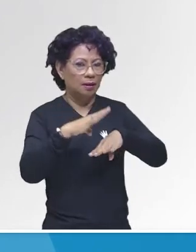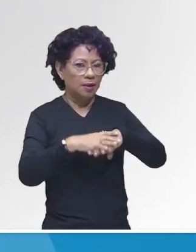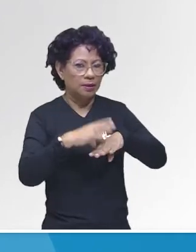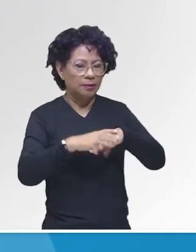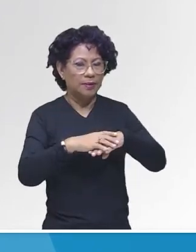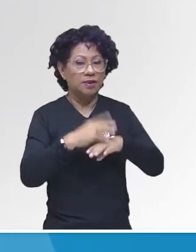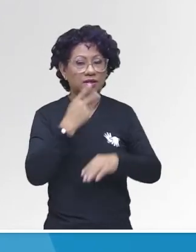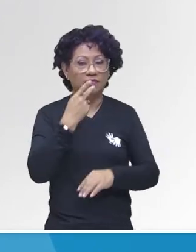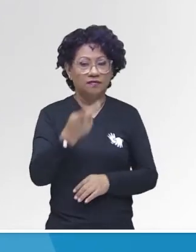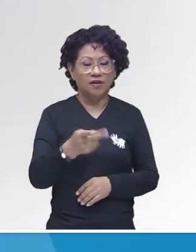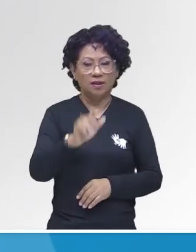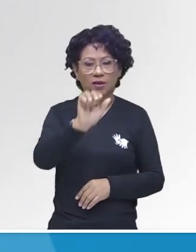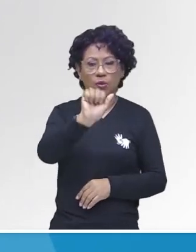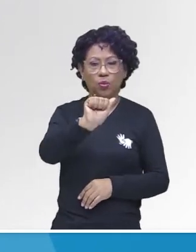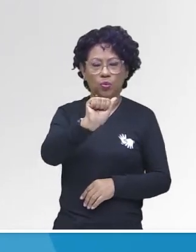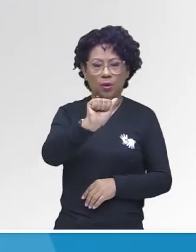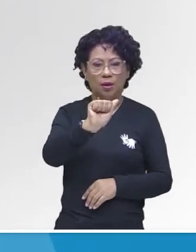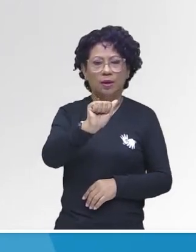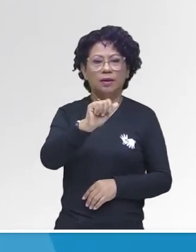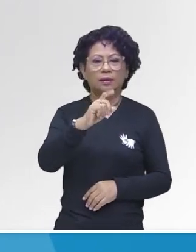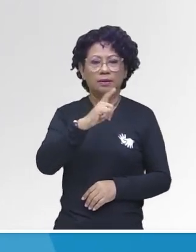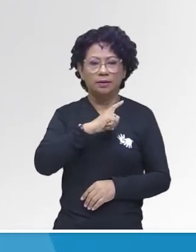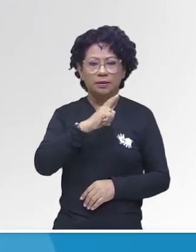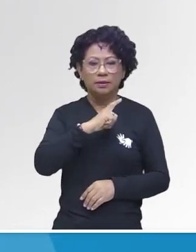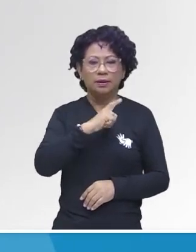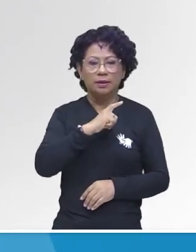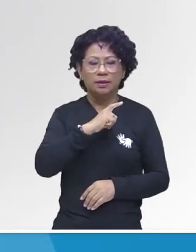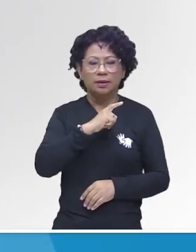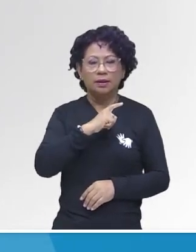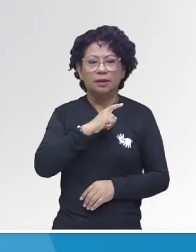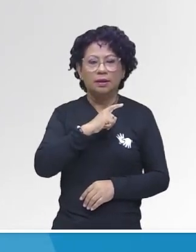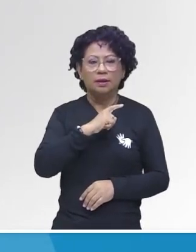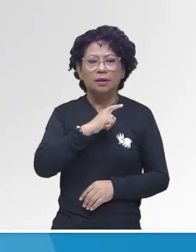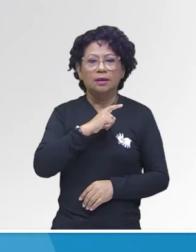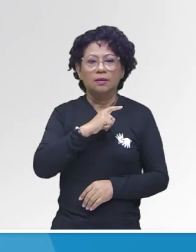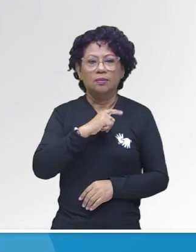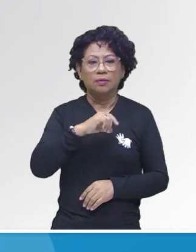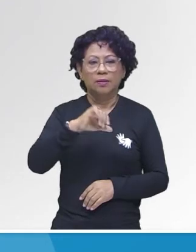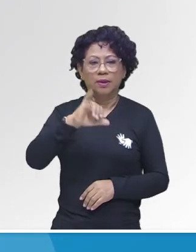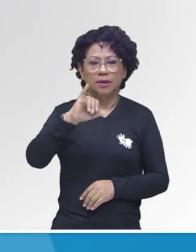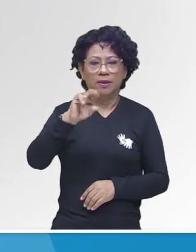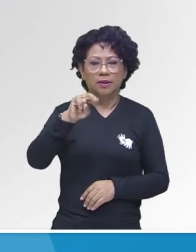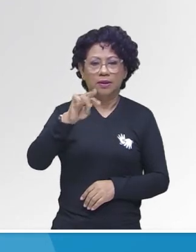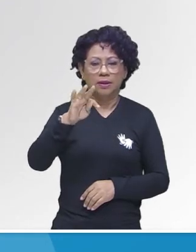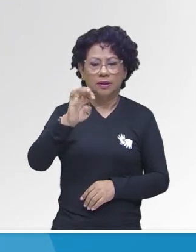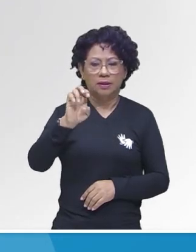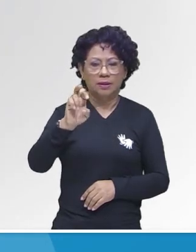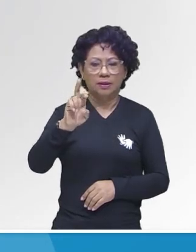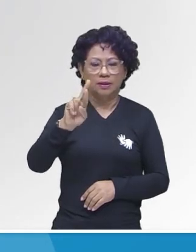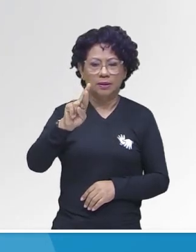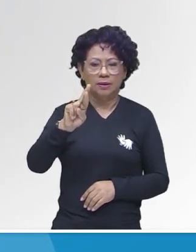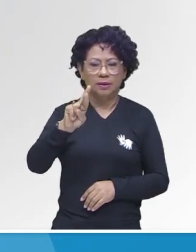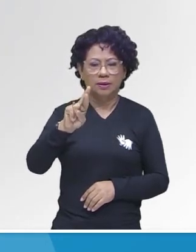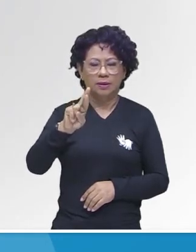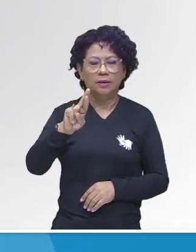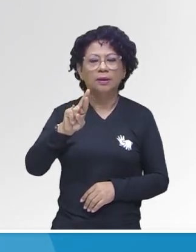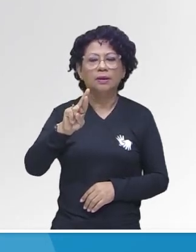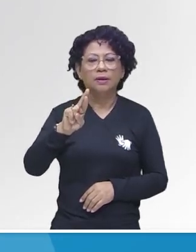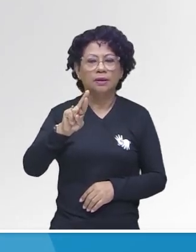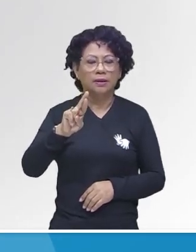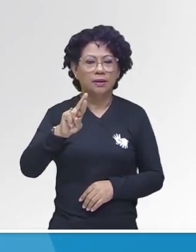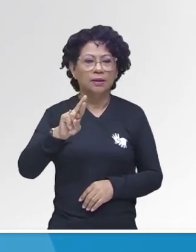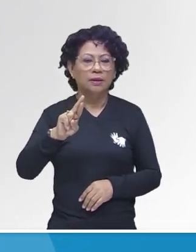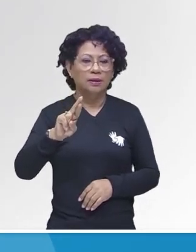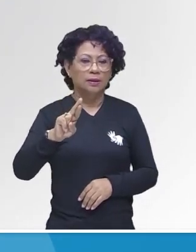ponto A, ele está na interseção das retas R e S. Então, a gente faz R, interseção